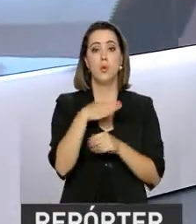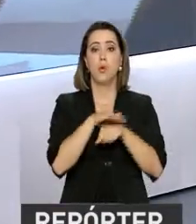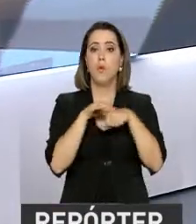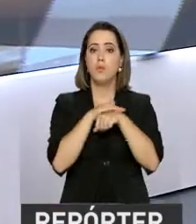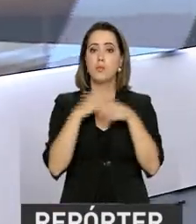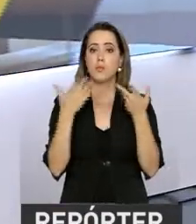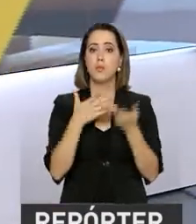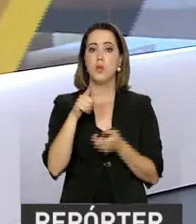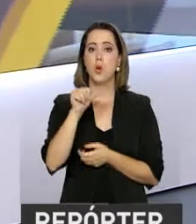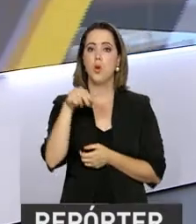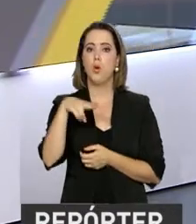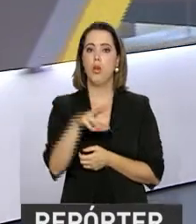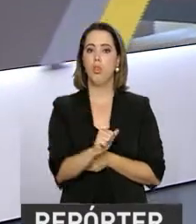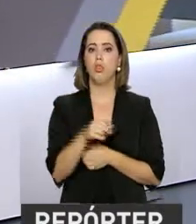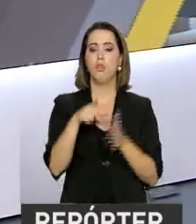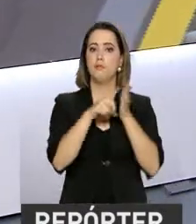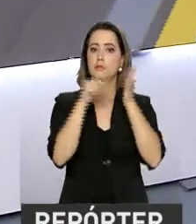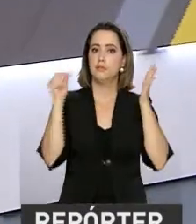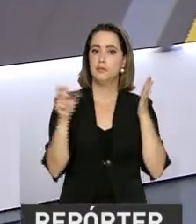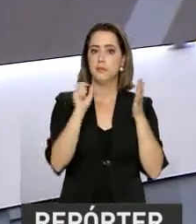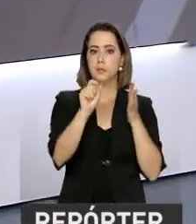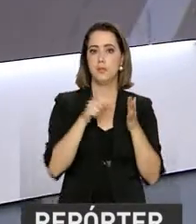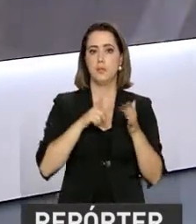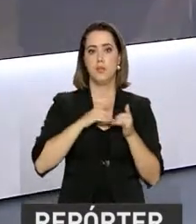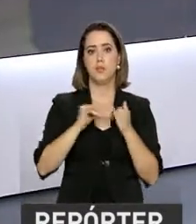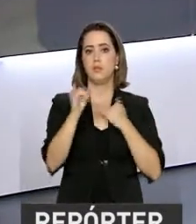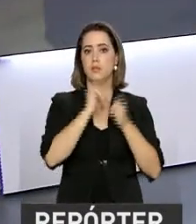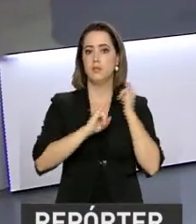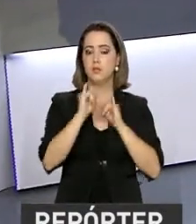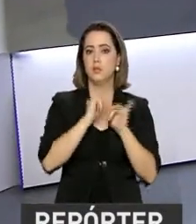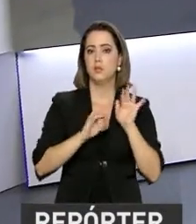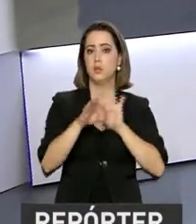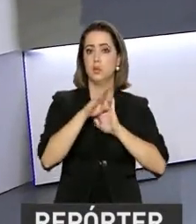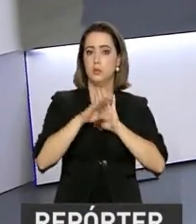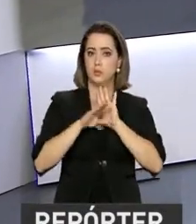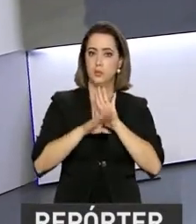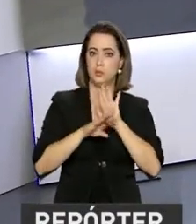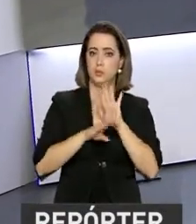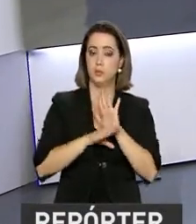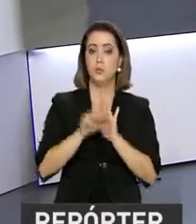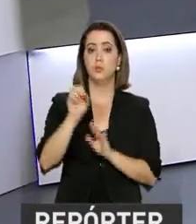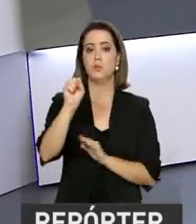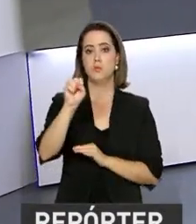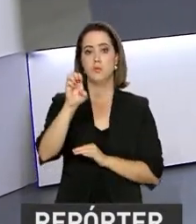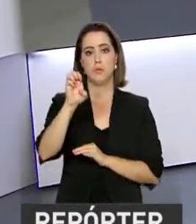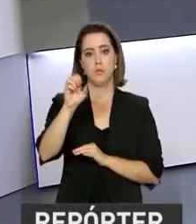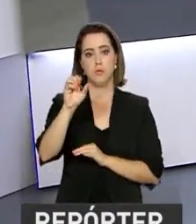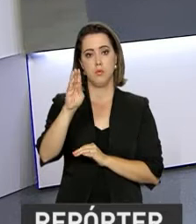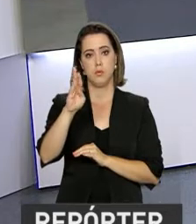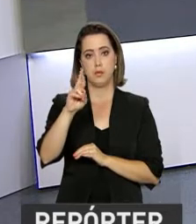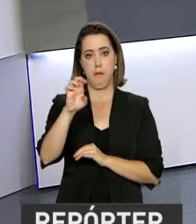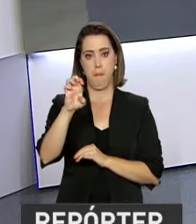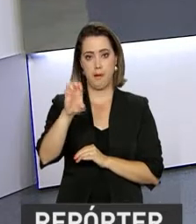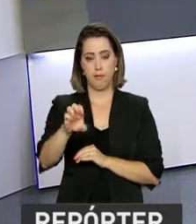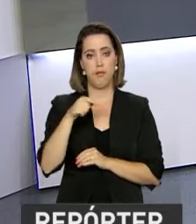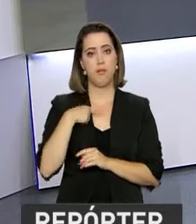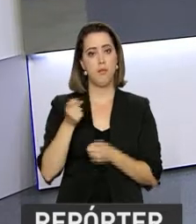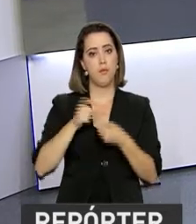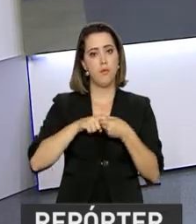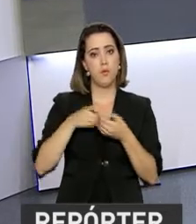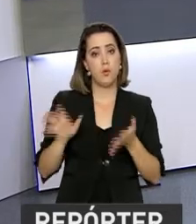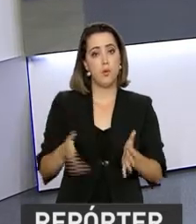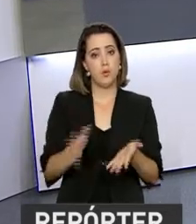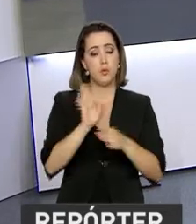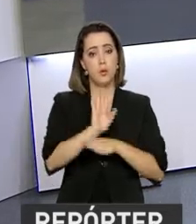com a repórter Luana Karen, que está no Palácio do Planalto e tem informações sobre um projeto do Sebrae voltado para